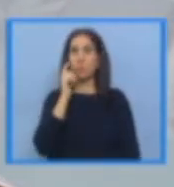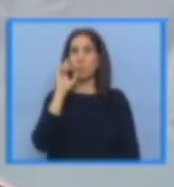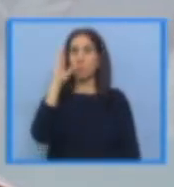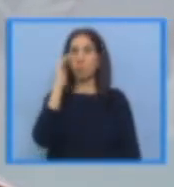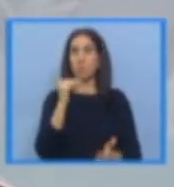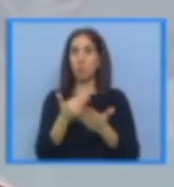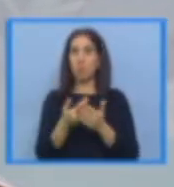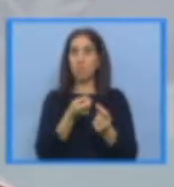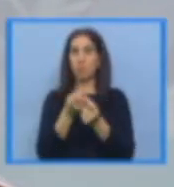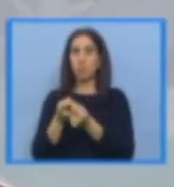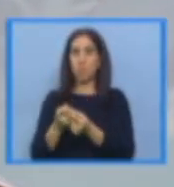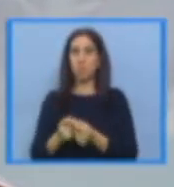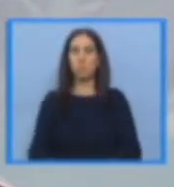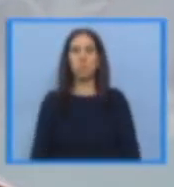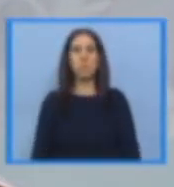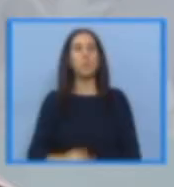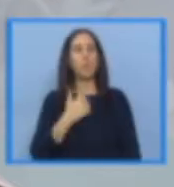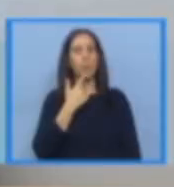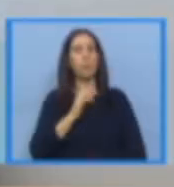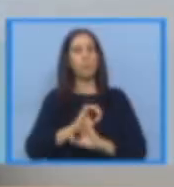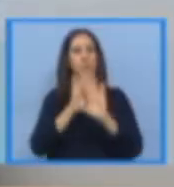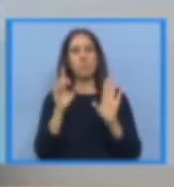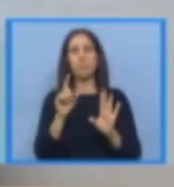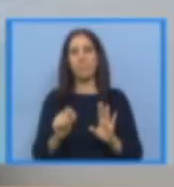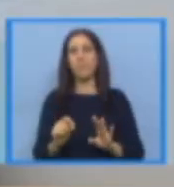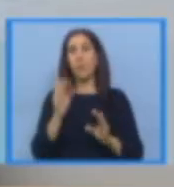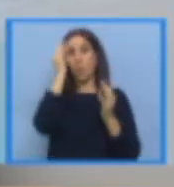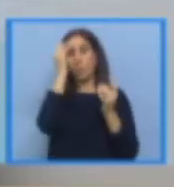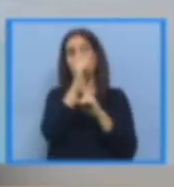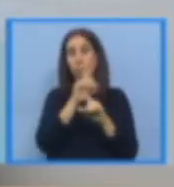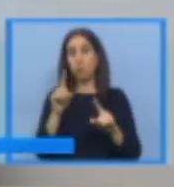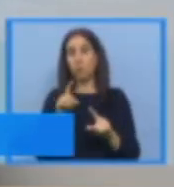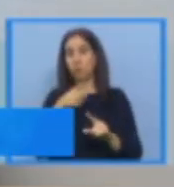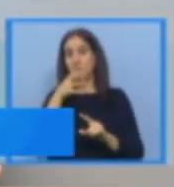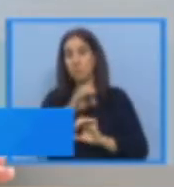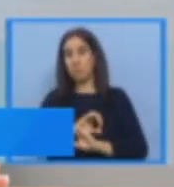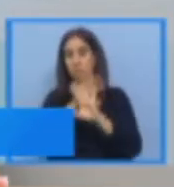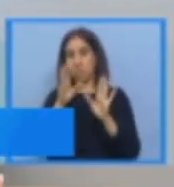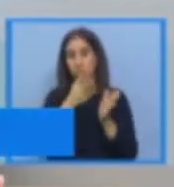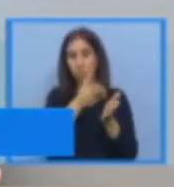exista aproximação? Muito. E o esclarecimento também. Com um professor que ajuda a esclarecer os pontos